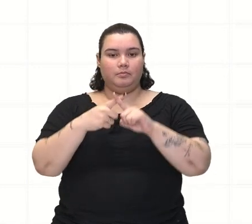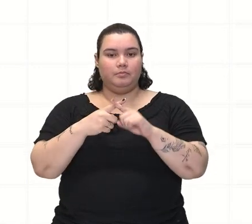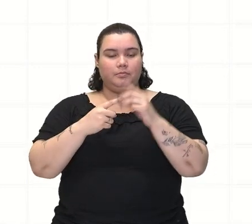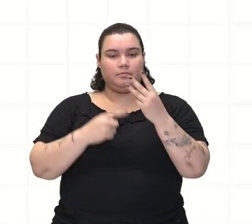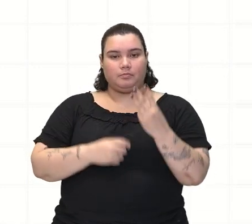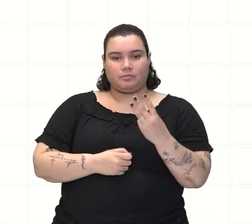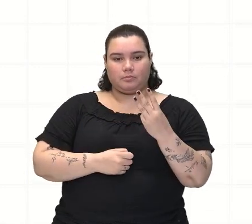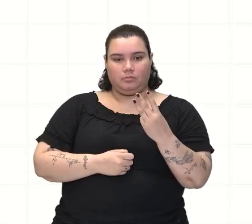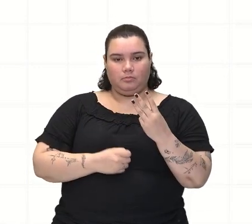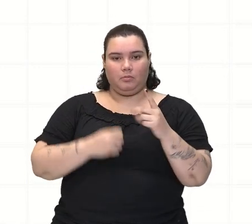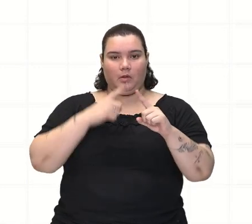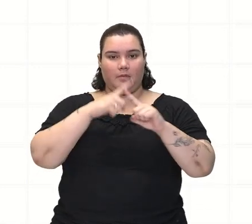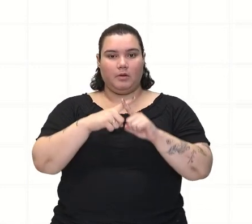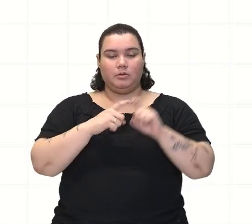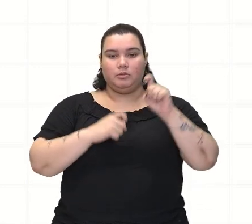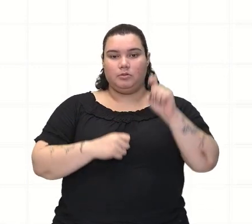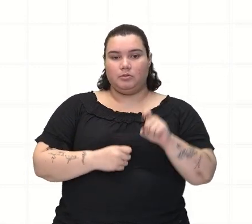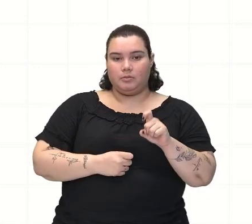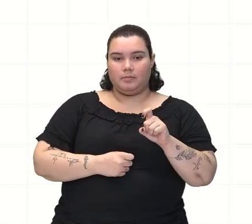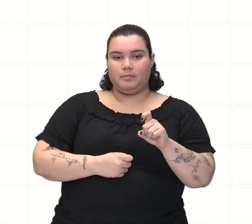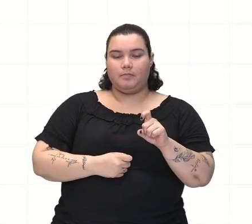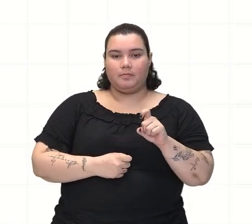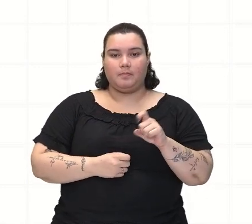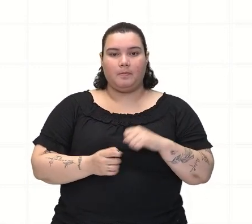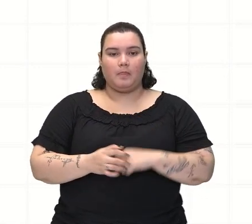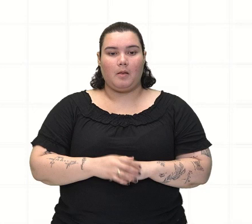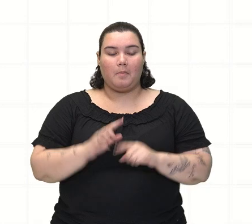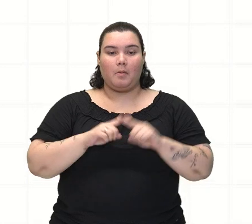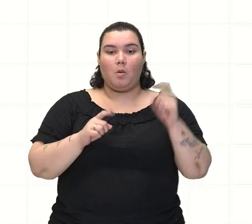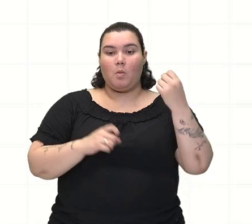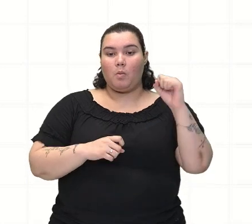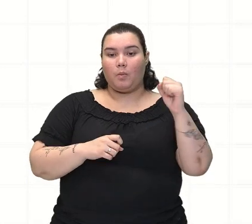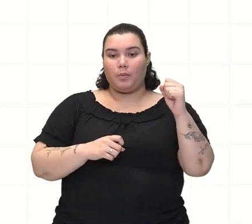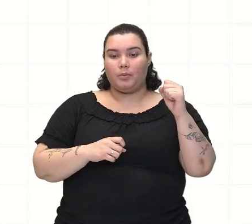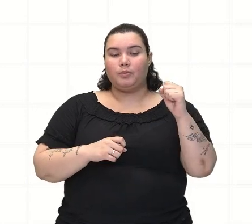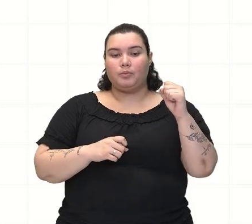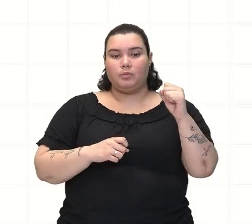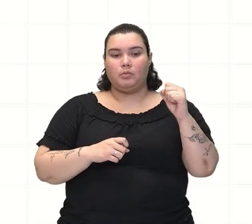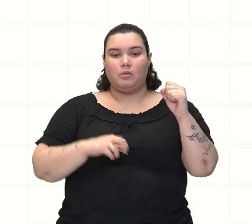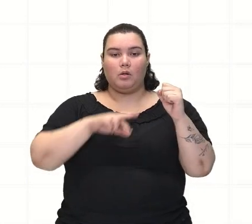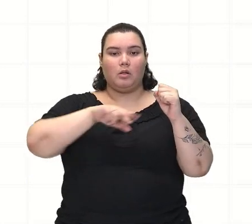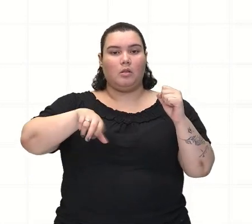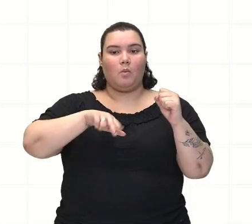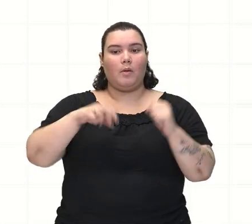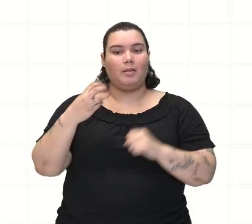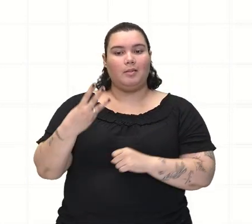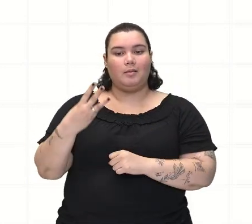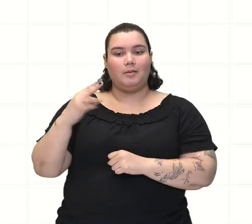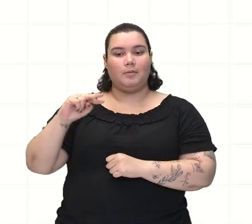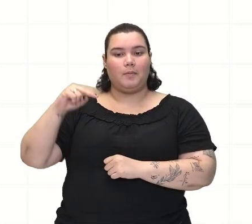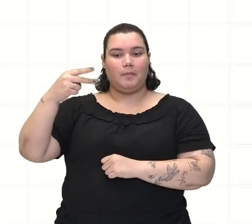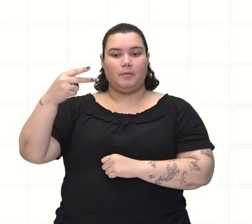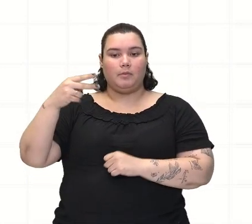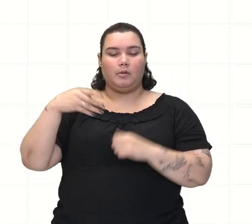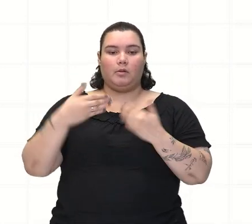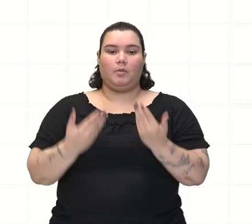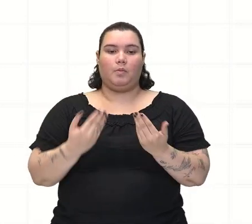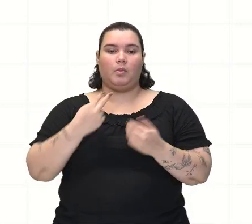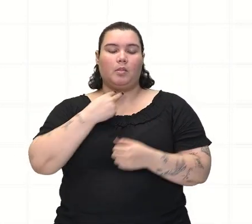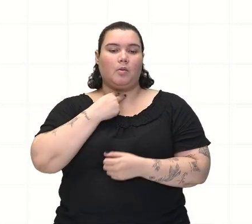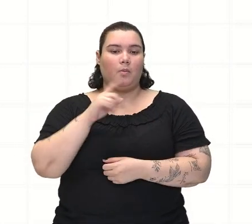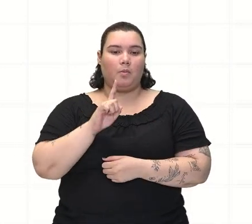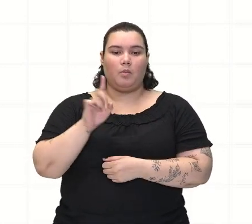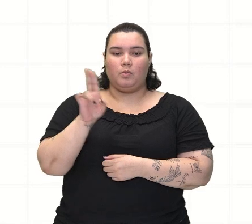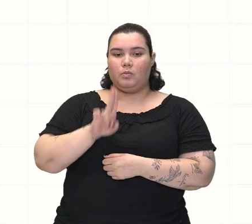3 vezes x. Só que o 8, ele não é 3 ao quadrado. Então, eu não posso